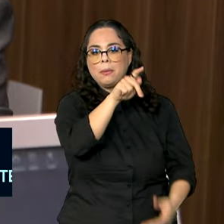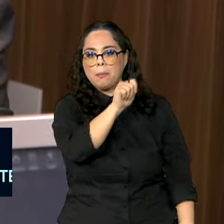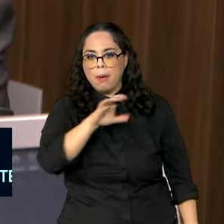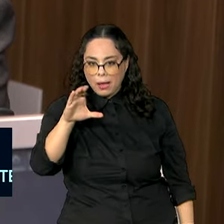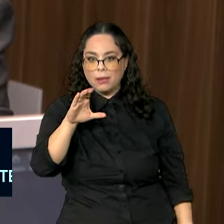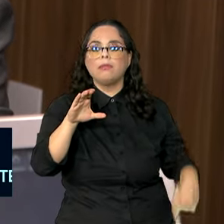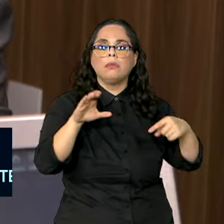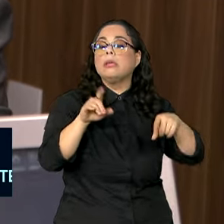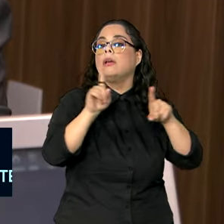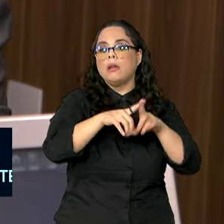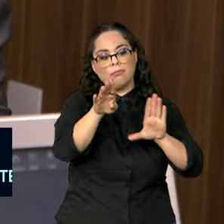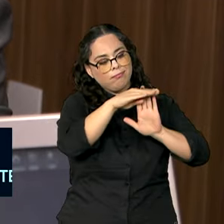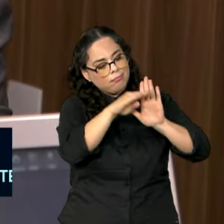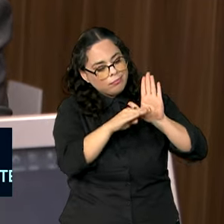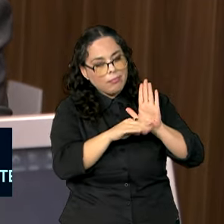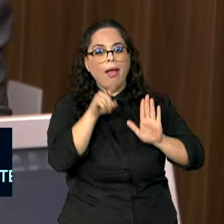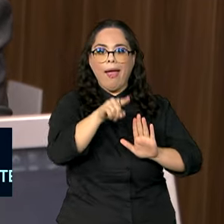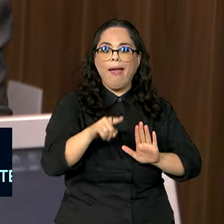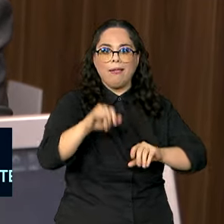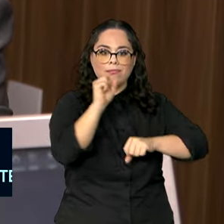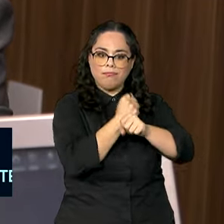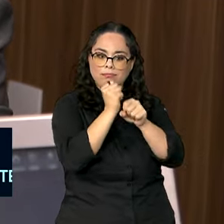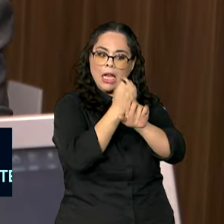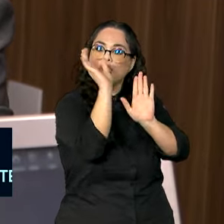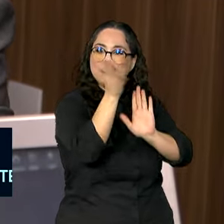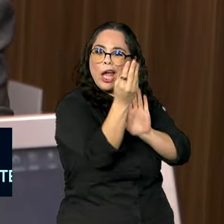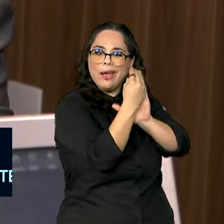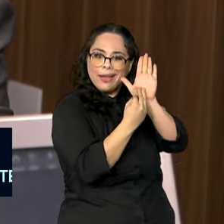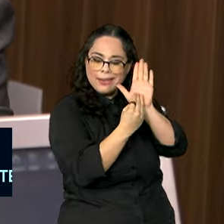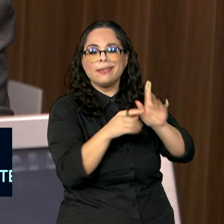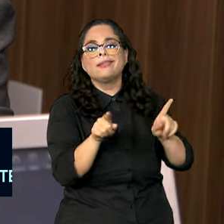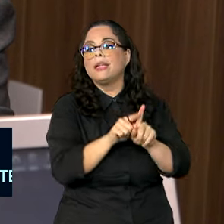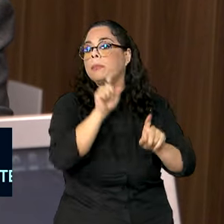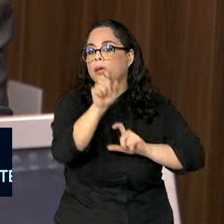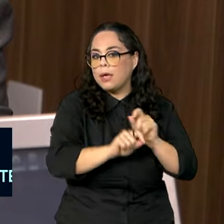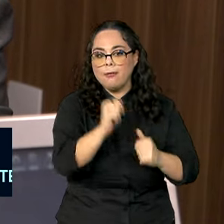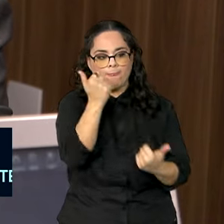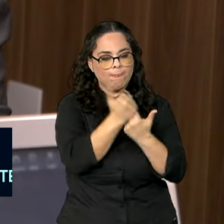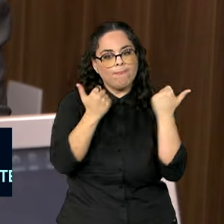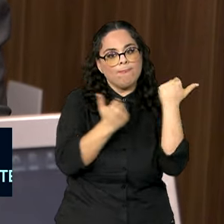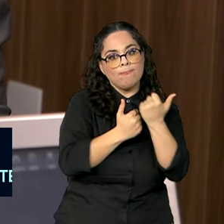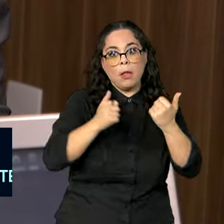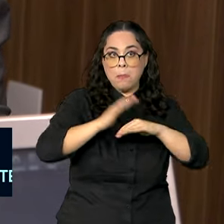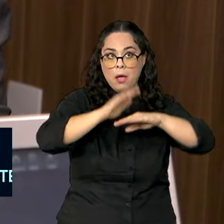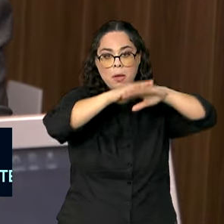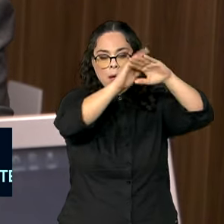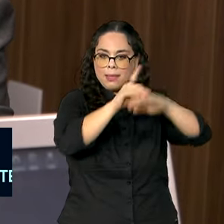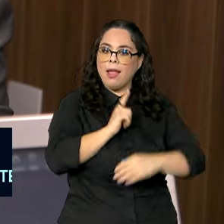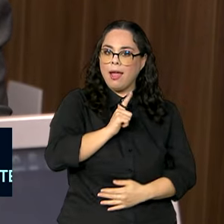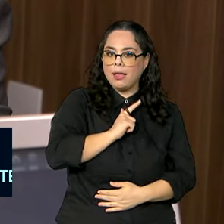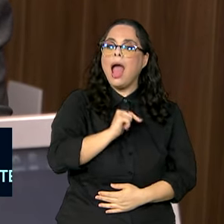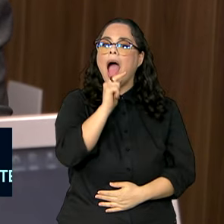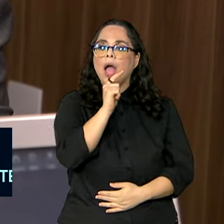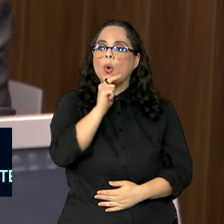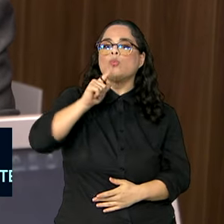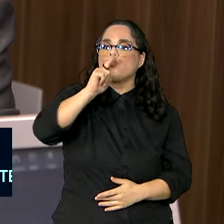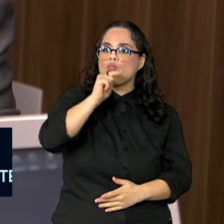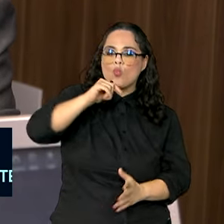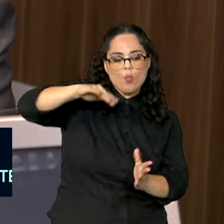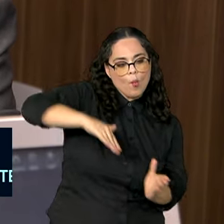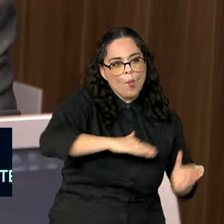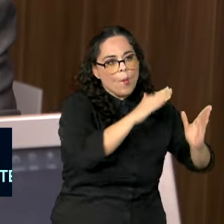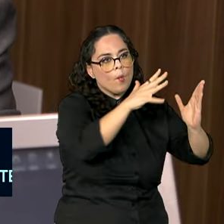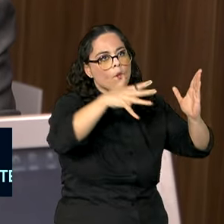Essa é uma das obras que foram previstas, assim como o apoio às outras obras. Então, o bombeamento, ele vai